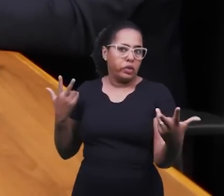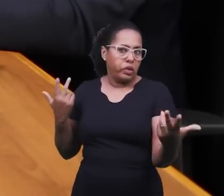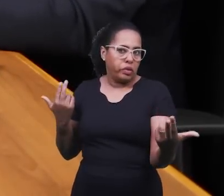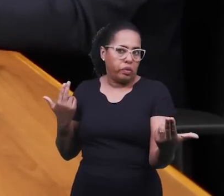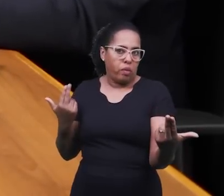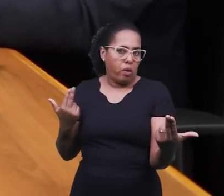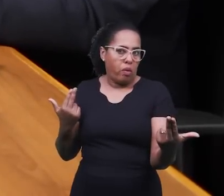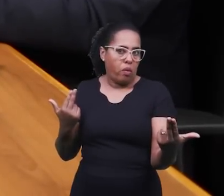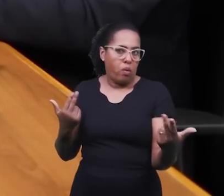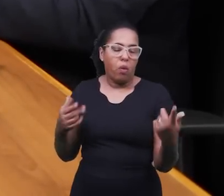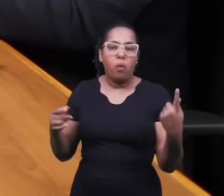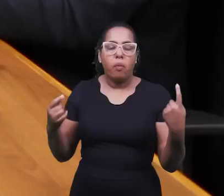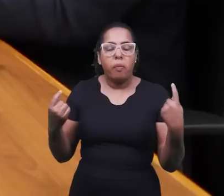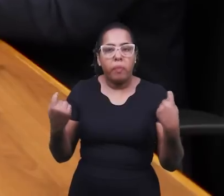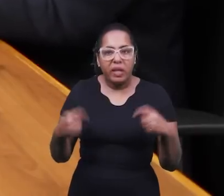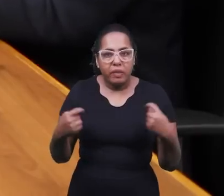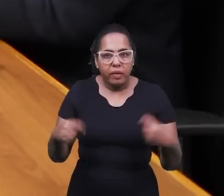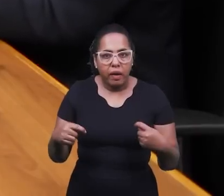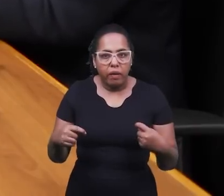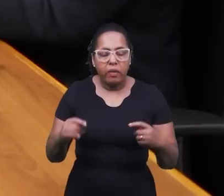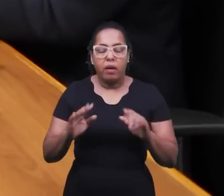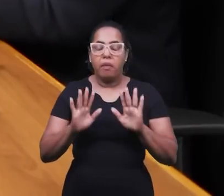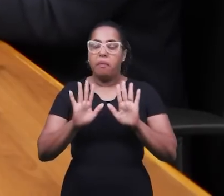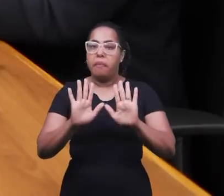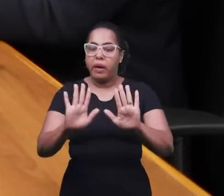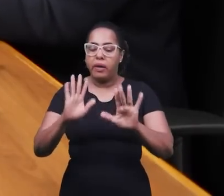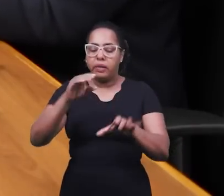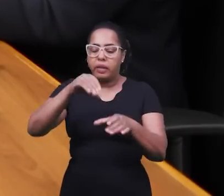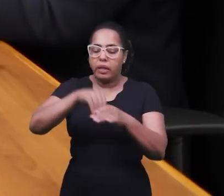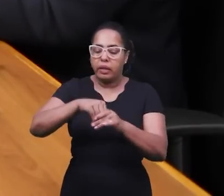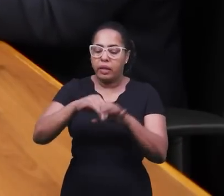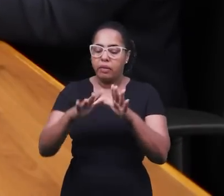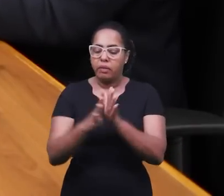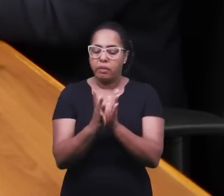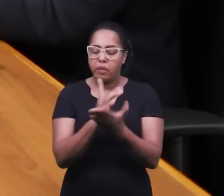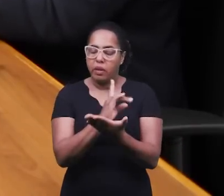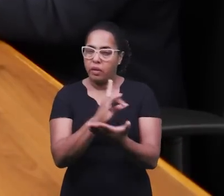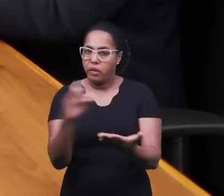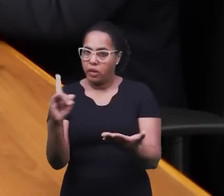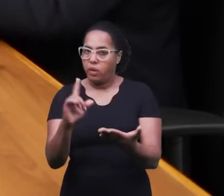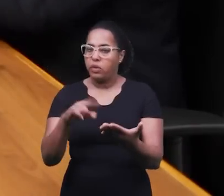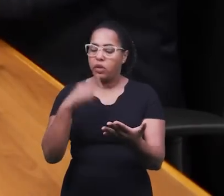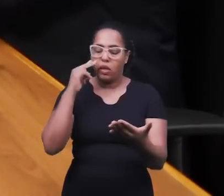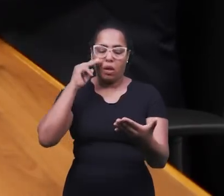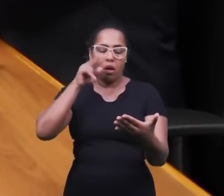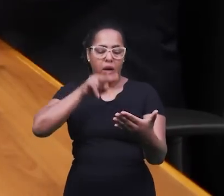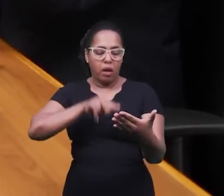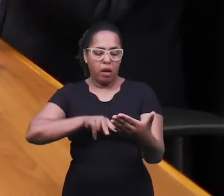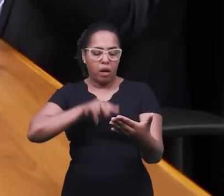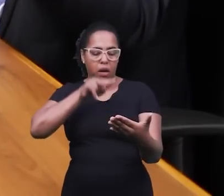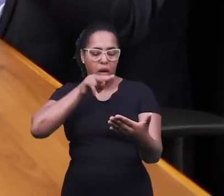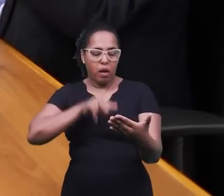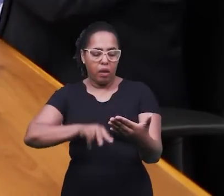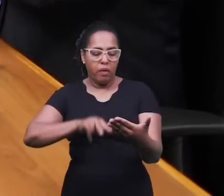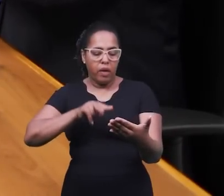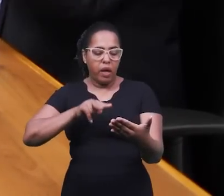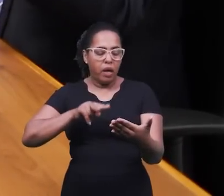mas eu não sabia decodificar, ou seja, eu não sabia o que significava aquilo.